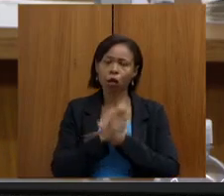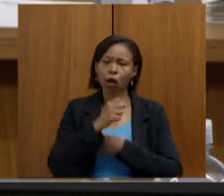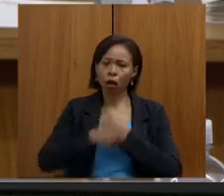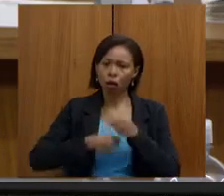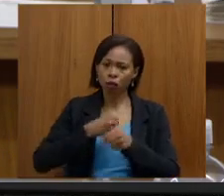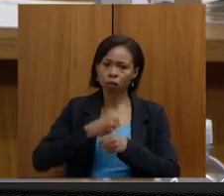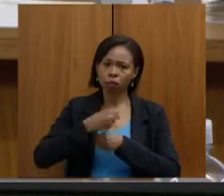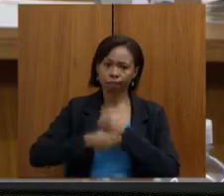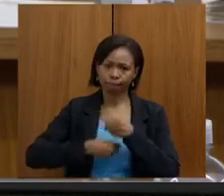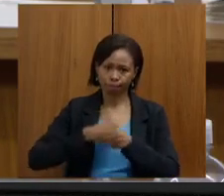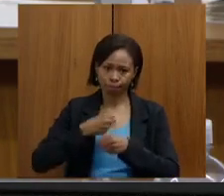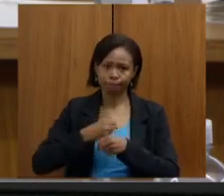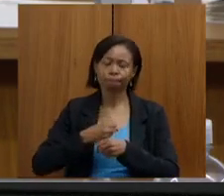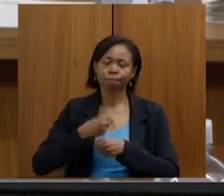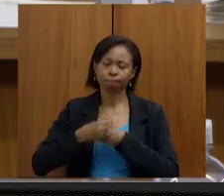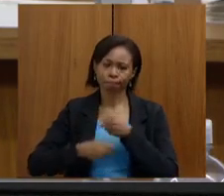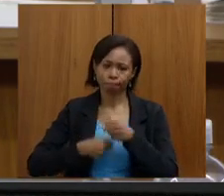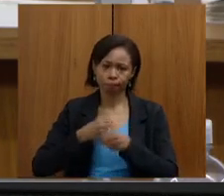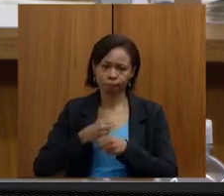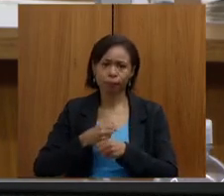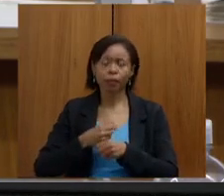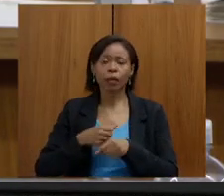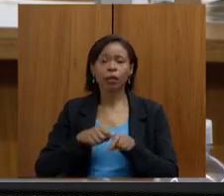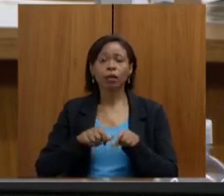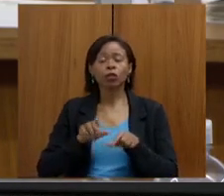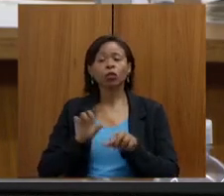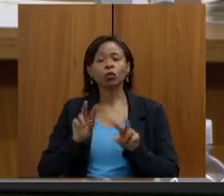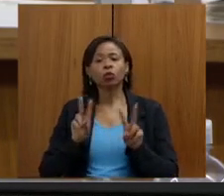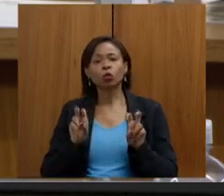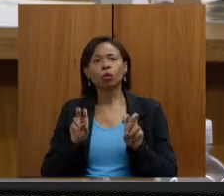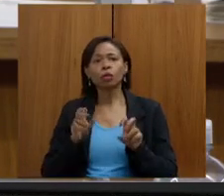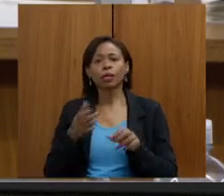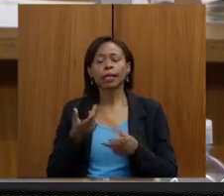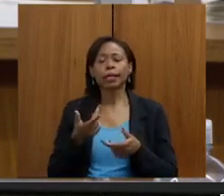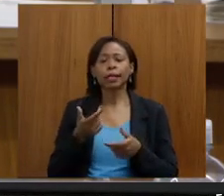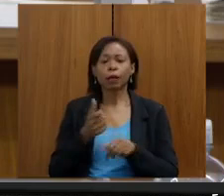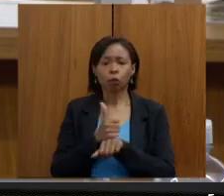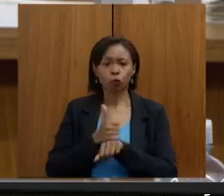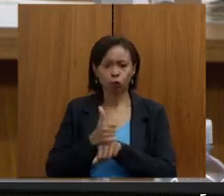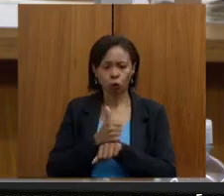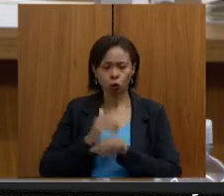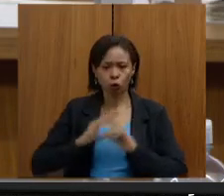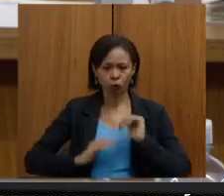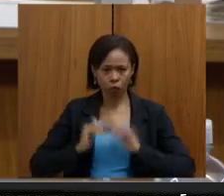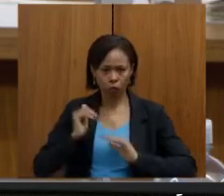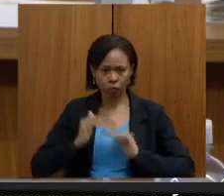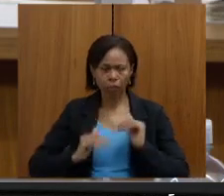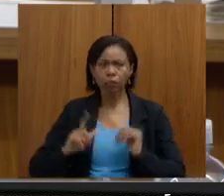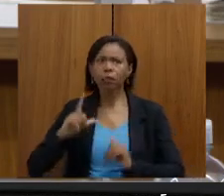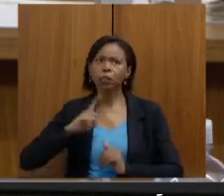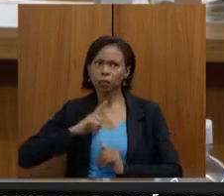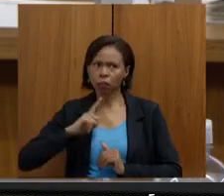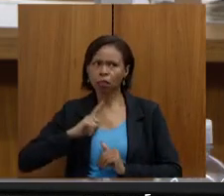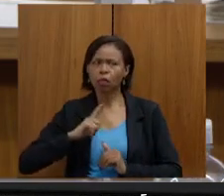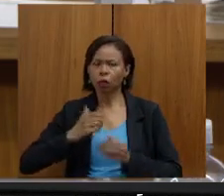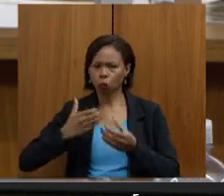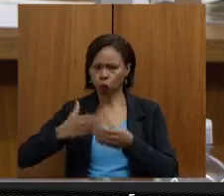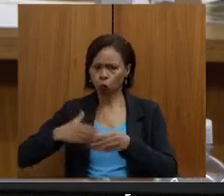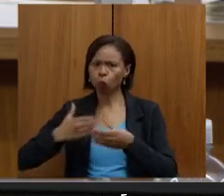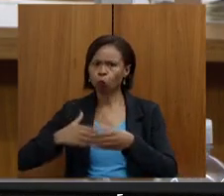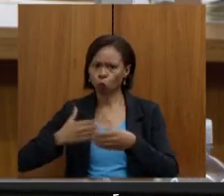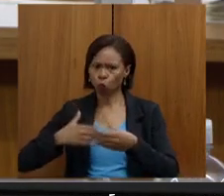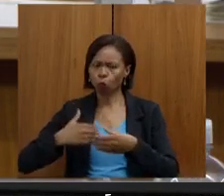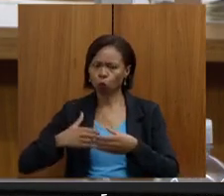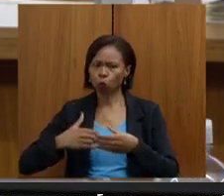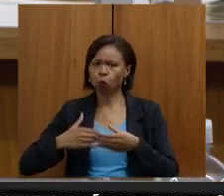a ainda recurso humano nós temos um concurso em andamento como nós